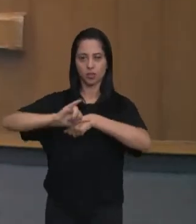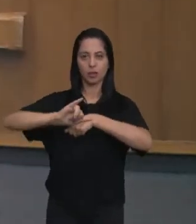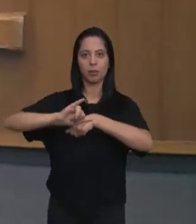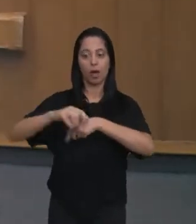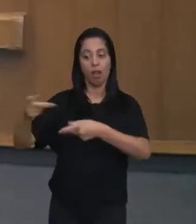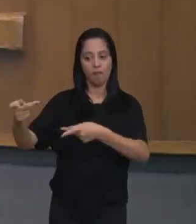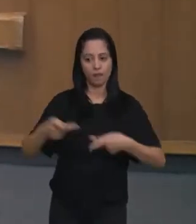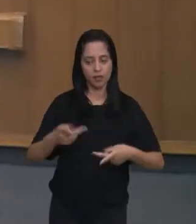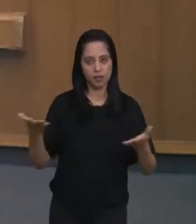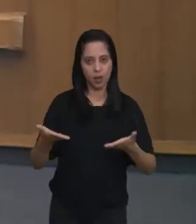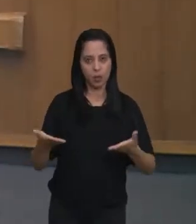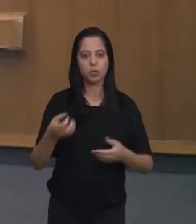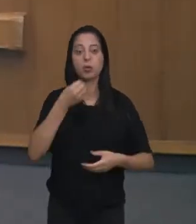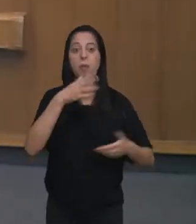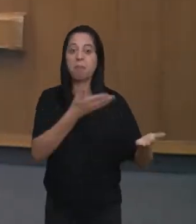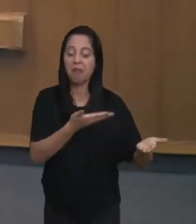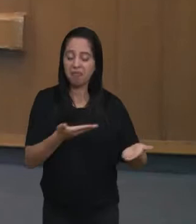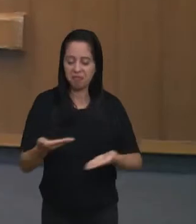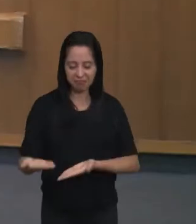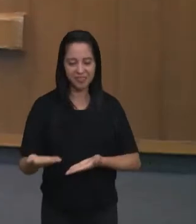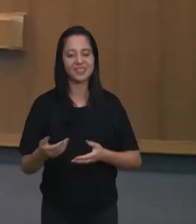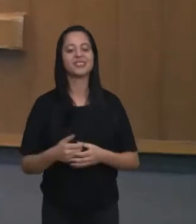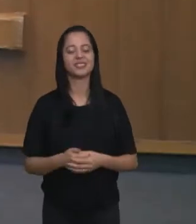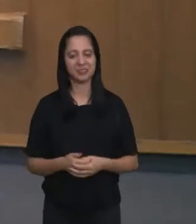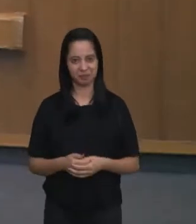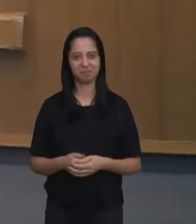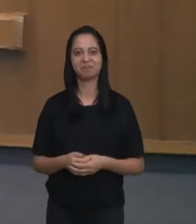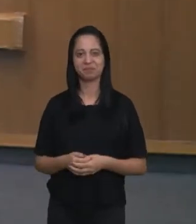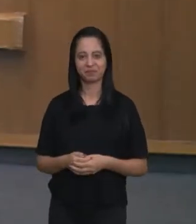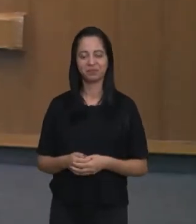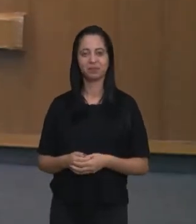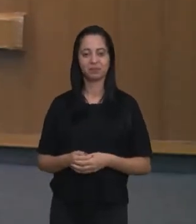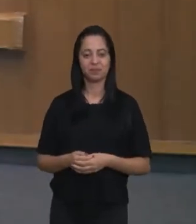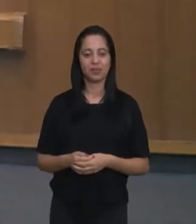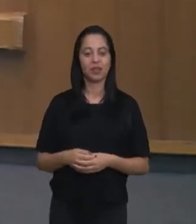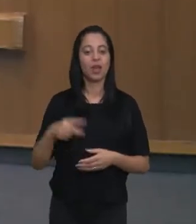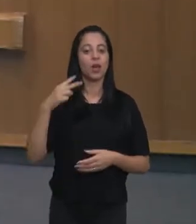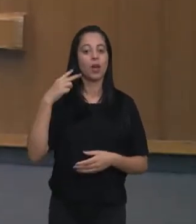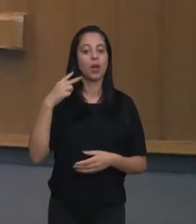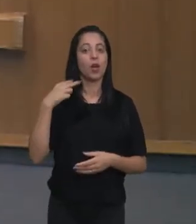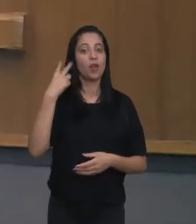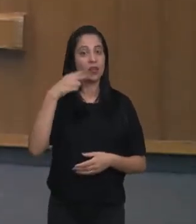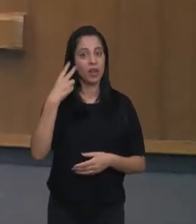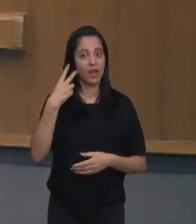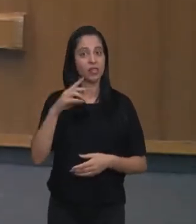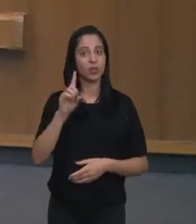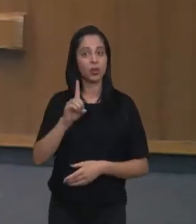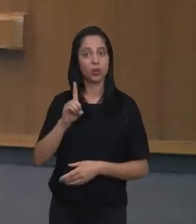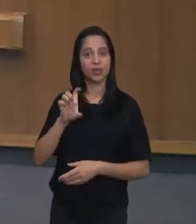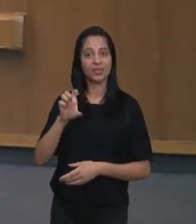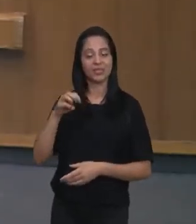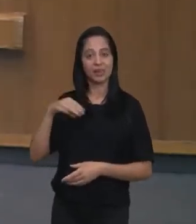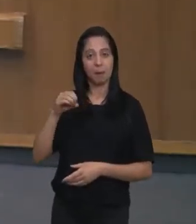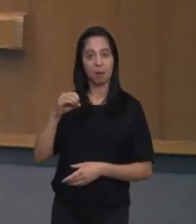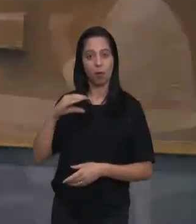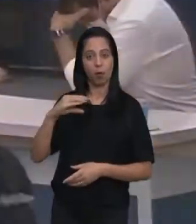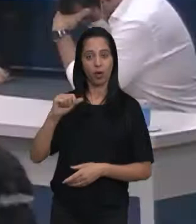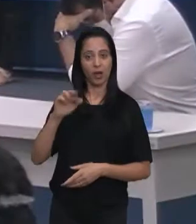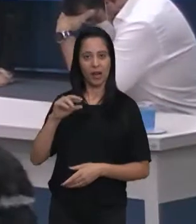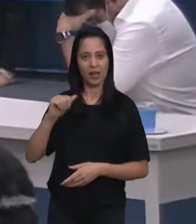hoje. Seja bem-vindo, vereador, a esta casa. Vereador do Democratas, que hoje é a União Brasil, né? Acho que já